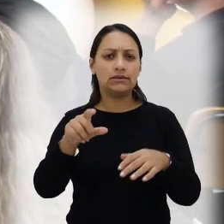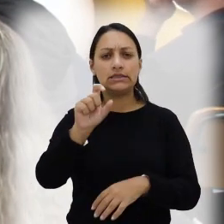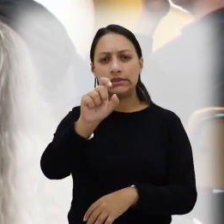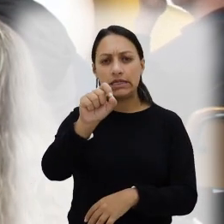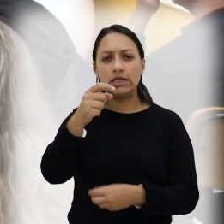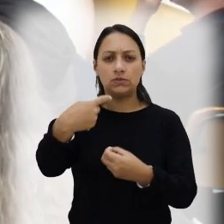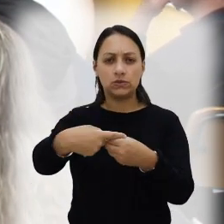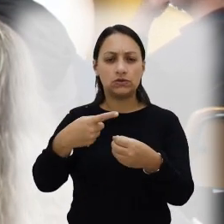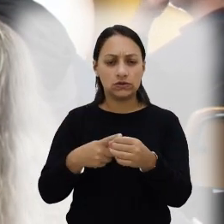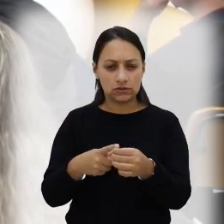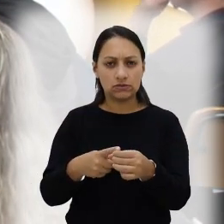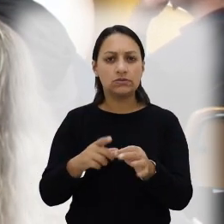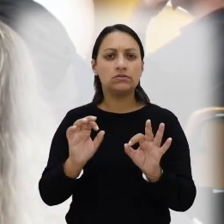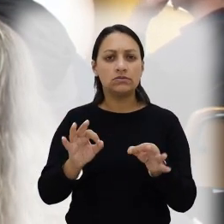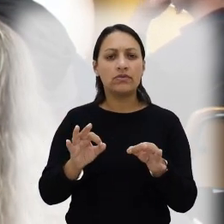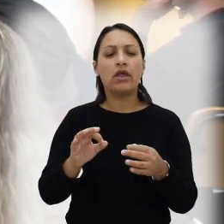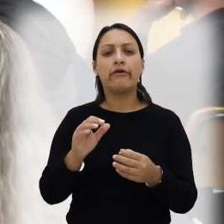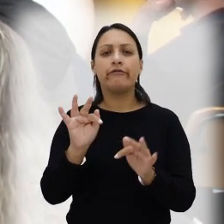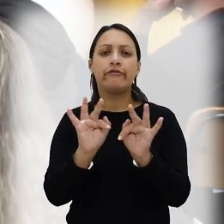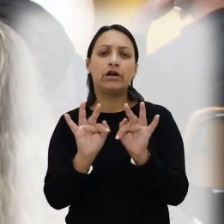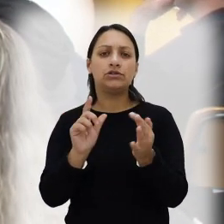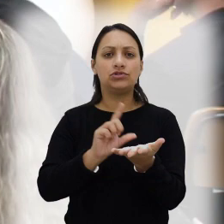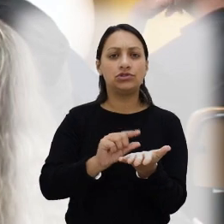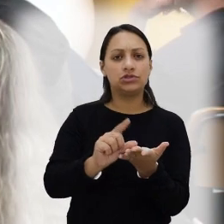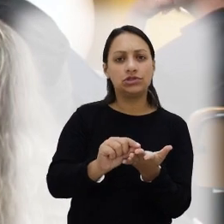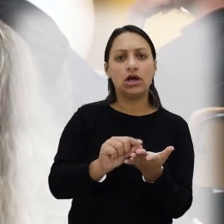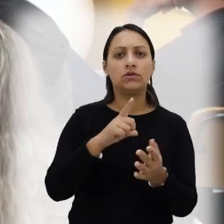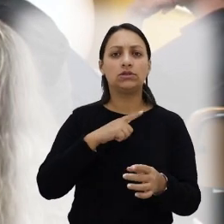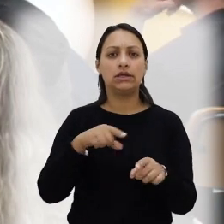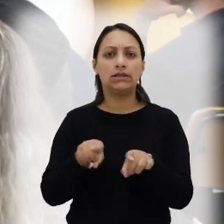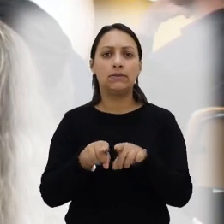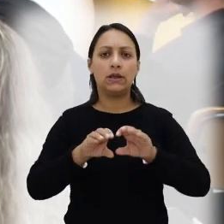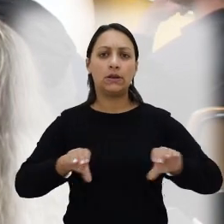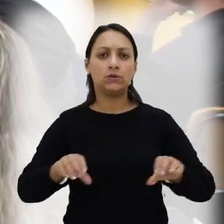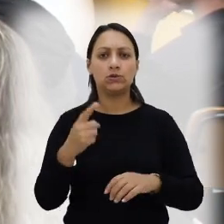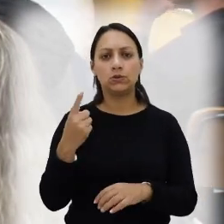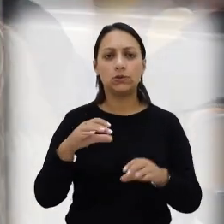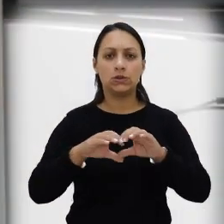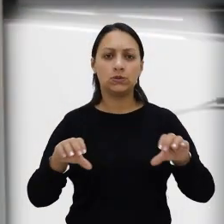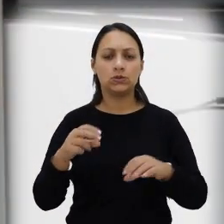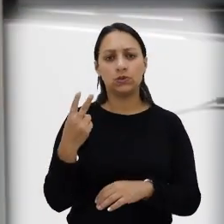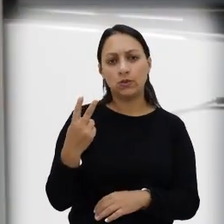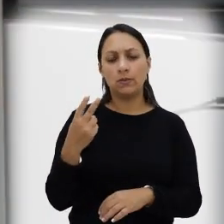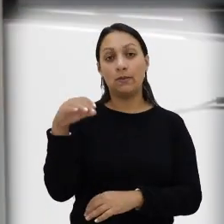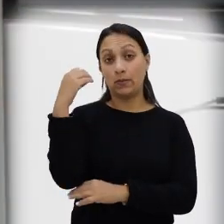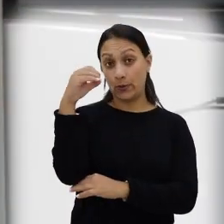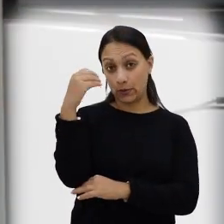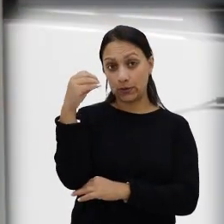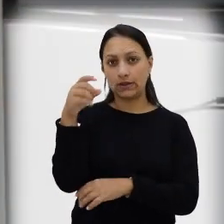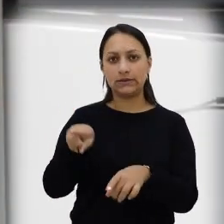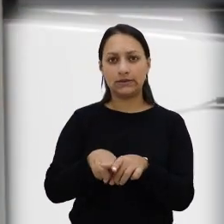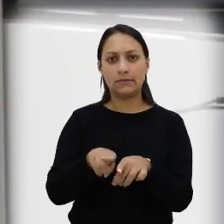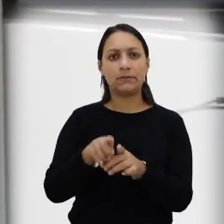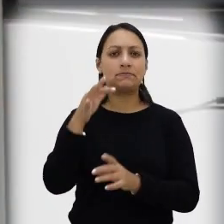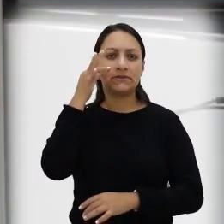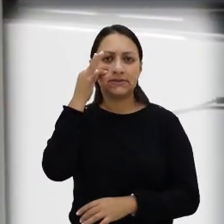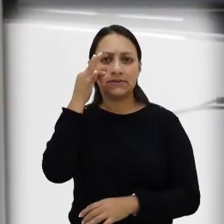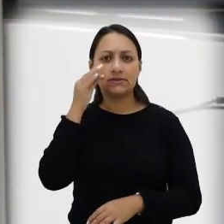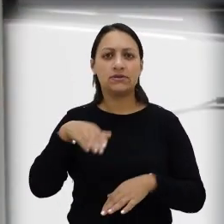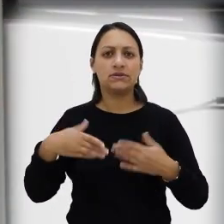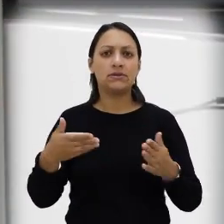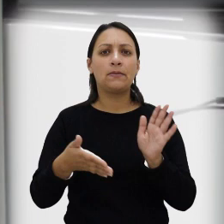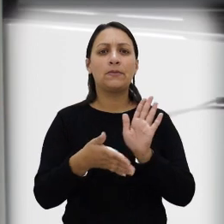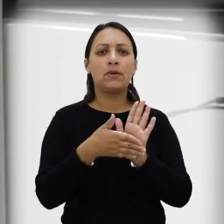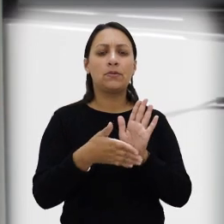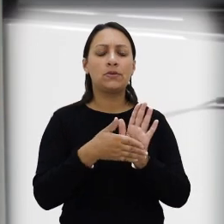10 municípios, né, com Fevale Digital, e também onde a gente tem Campus 1, Campus 2, estamos em Porto Alegre também. Então, nós estamos proporcionando